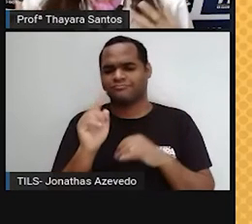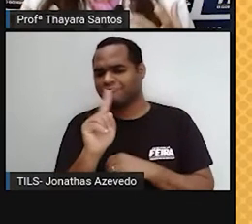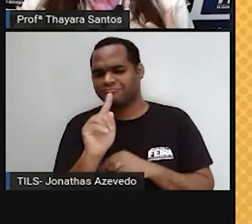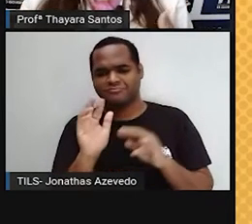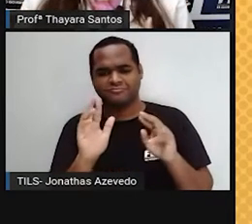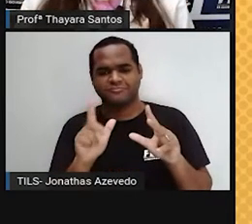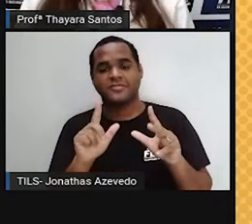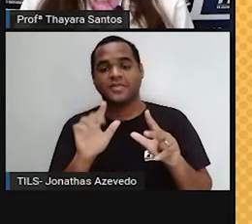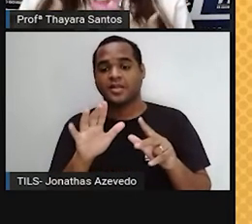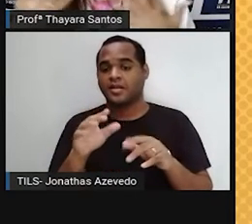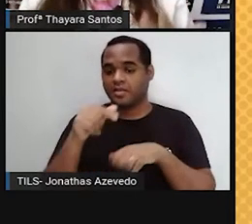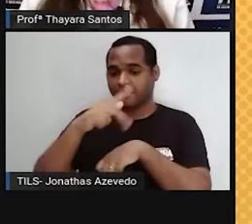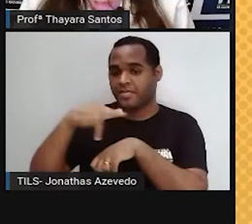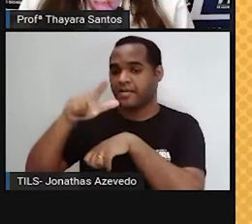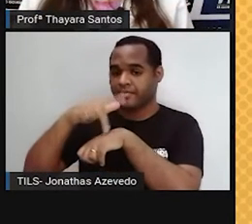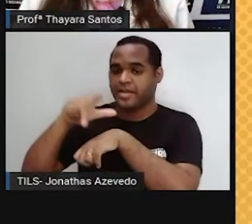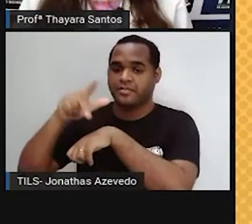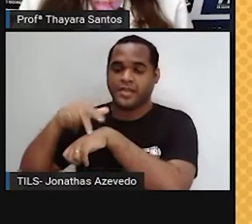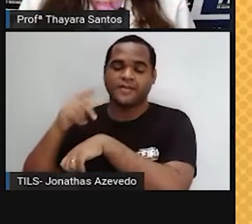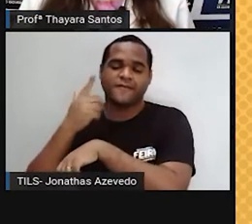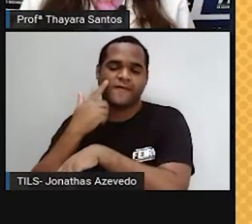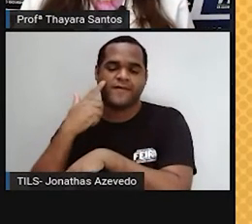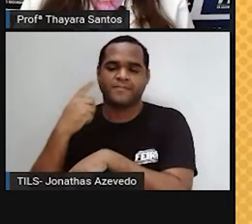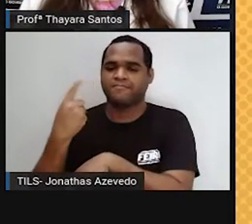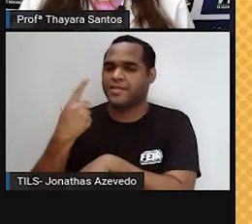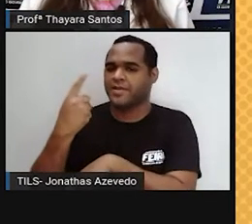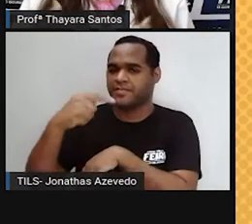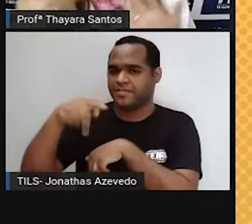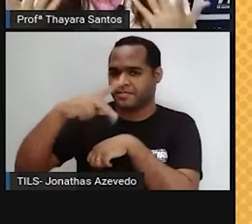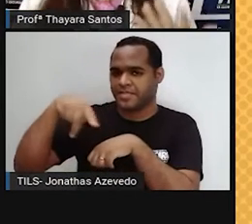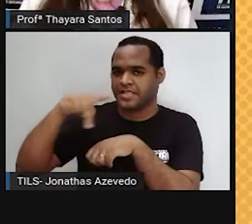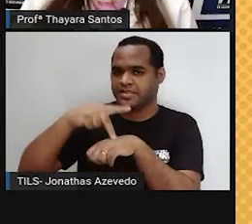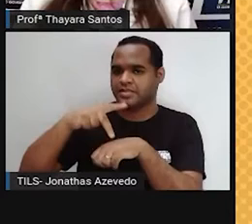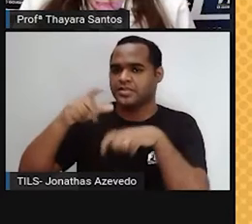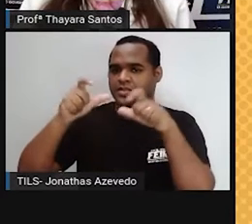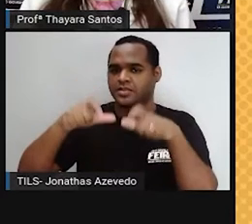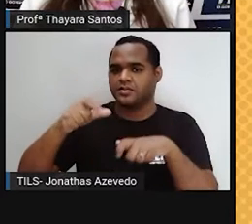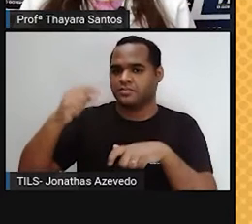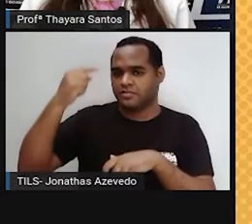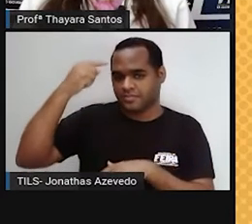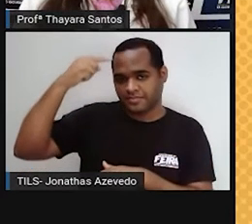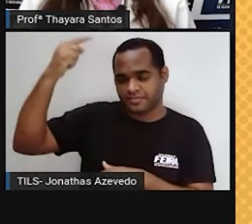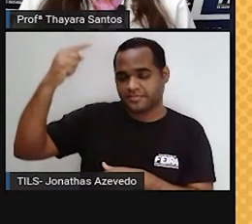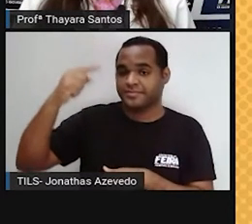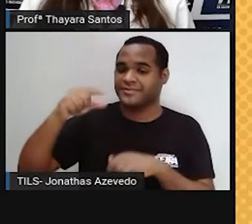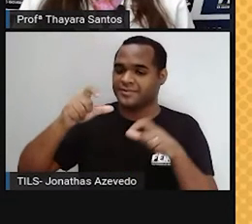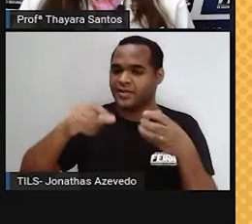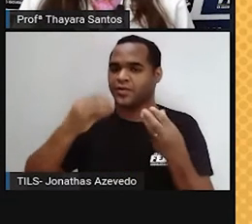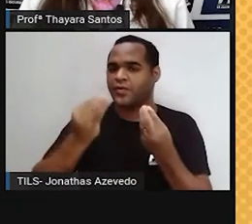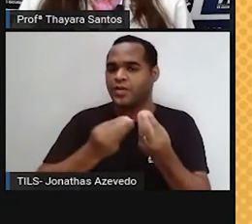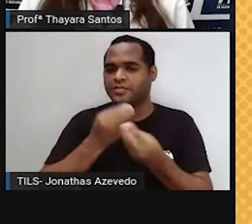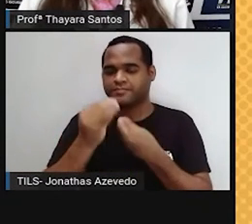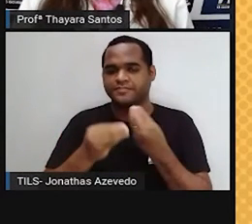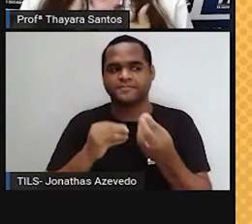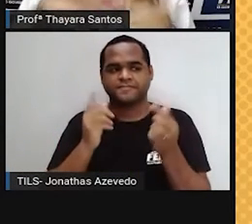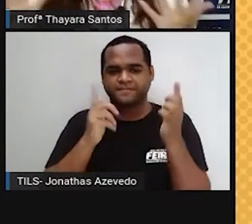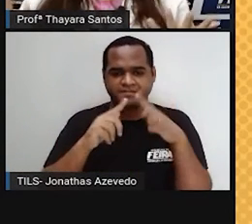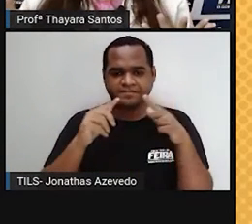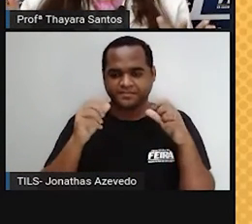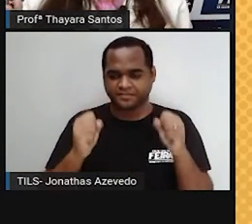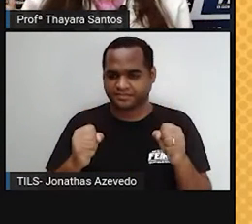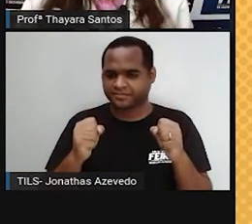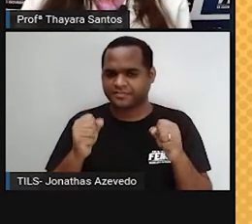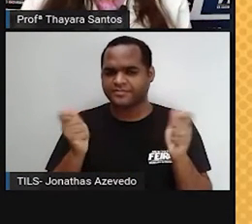viviam aí nessa corrida para ver quem ia ser o primeiro país a conseguir ir para o espaço, a conseguir fazer realmente essa